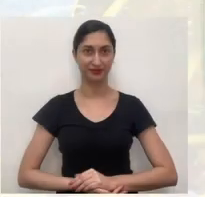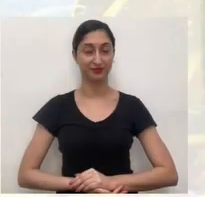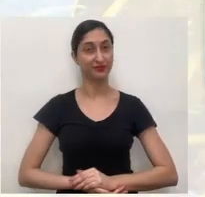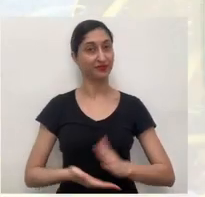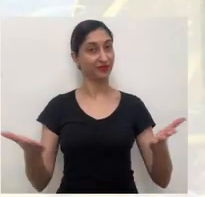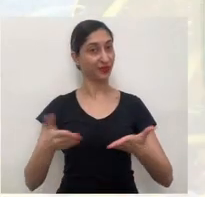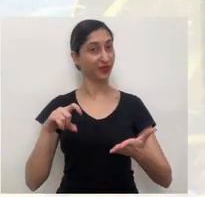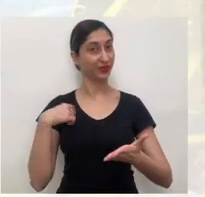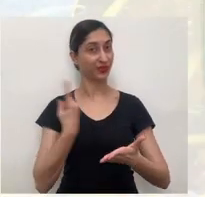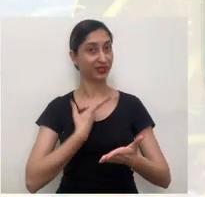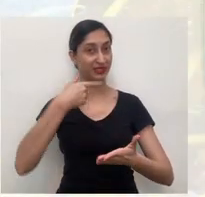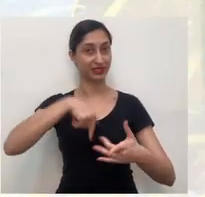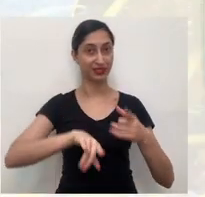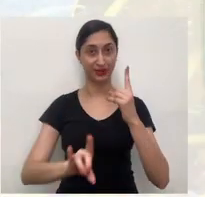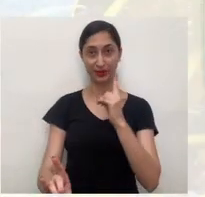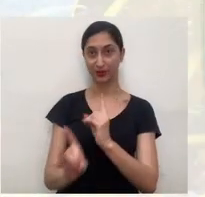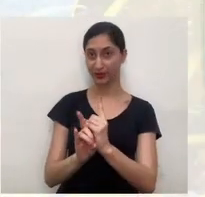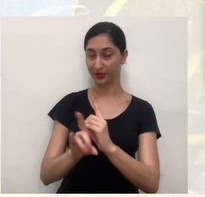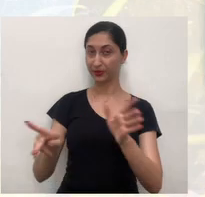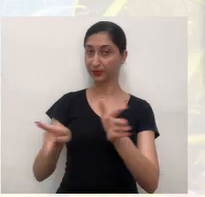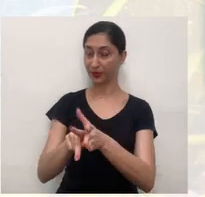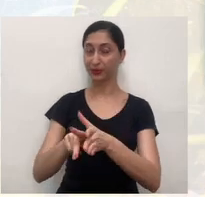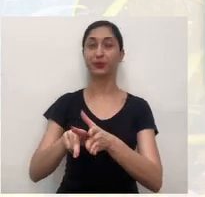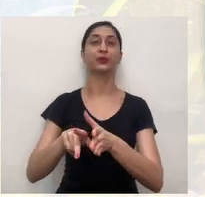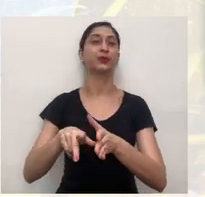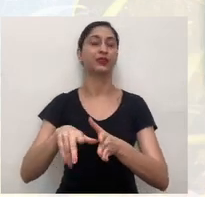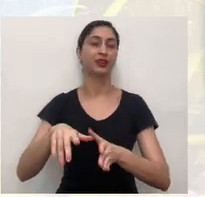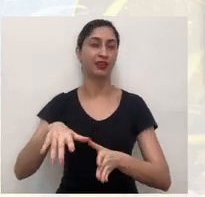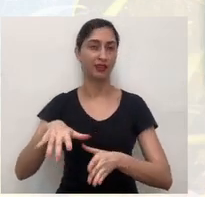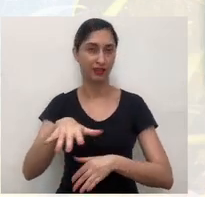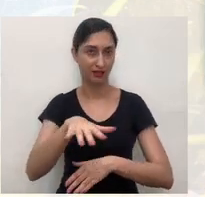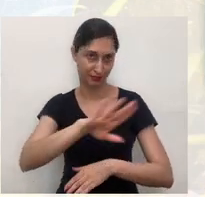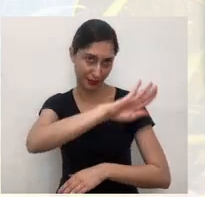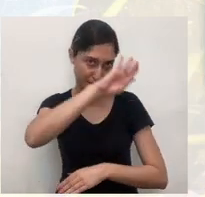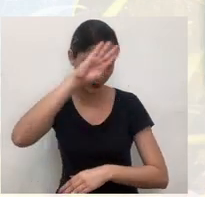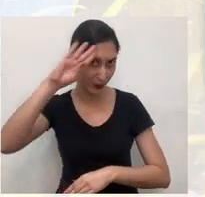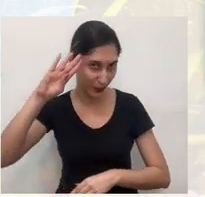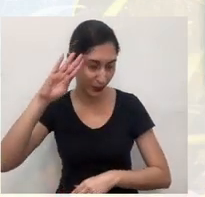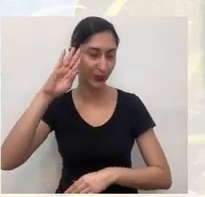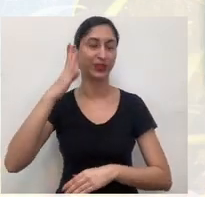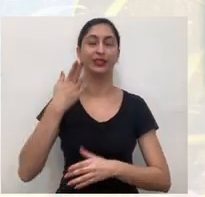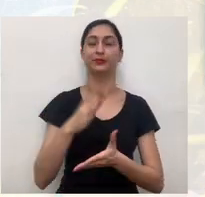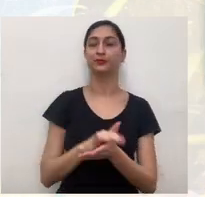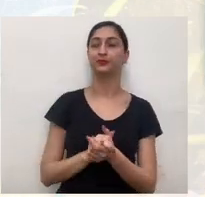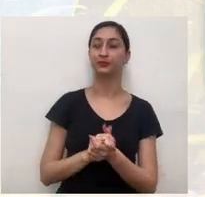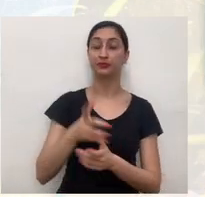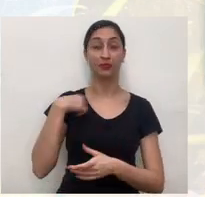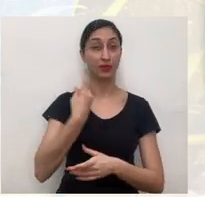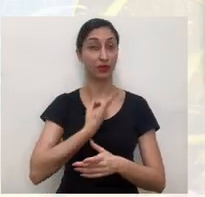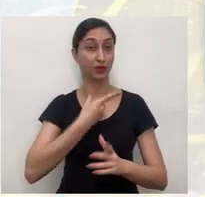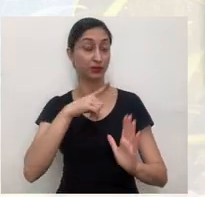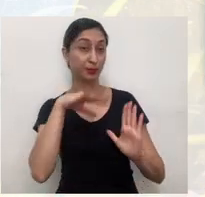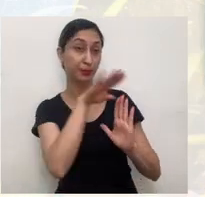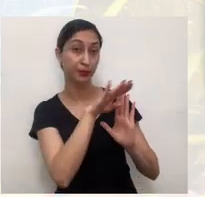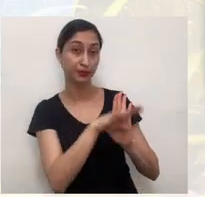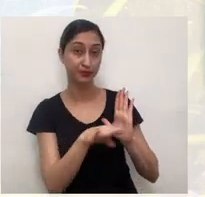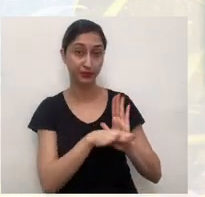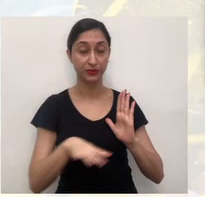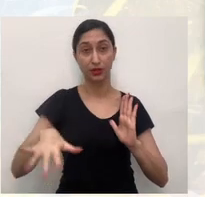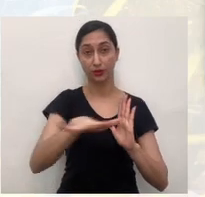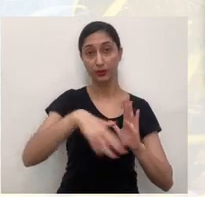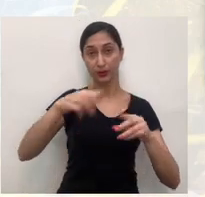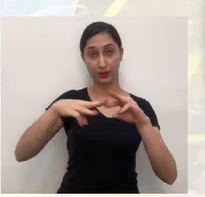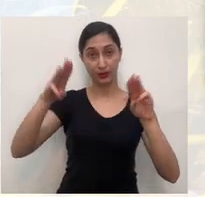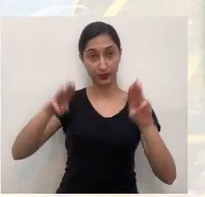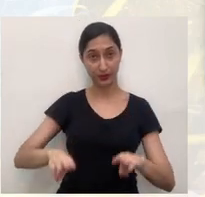Hoje a gente está aqui para mais um encontro do ciclo de formações da Pampulha, e esse evento ele integra a programação do Pampulha Território